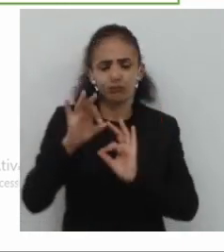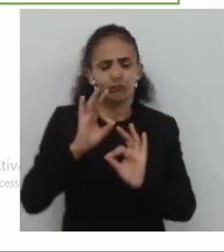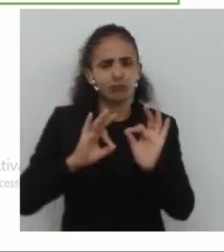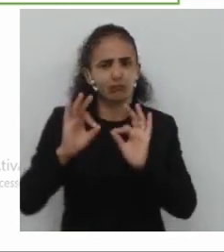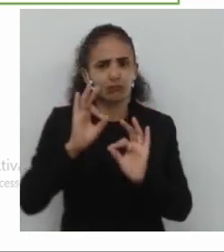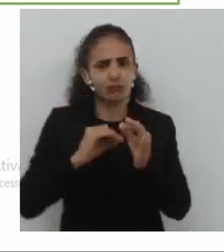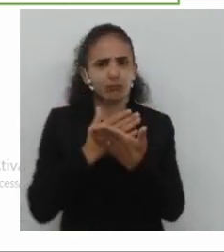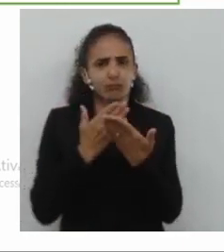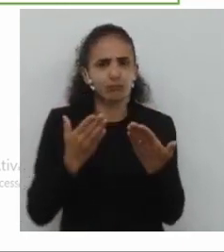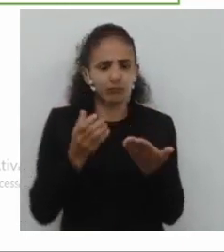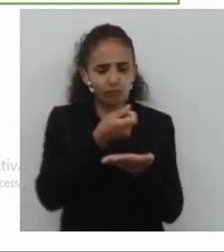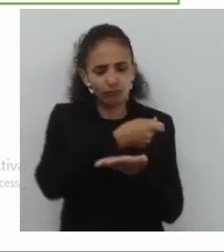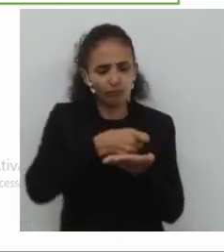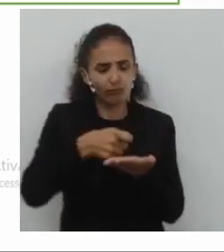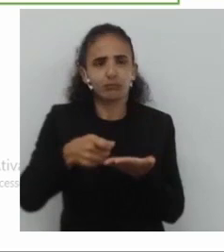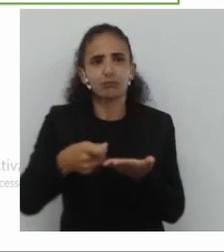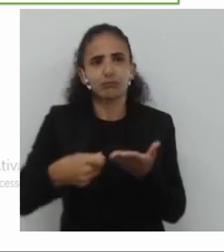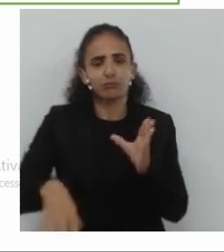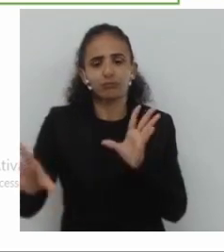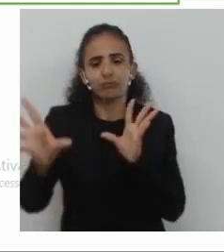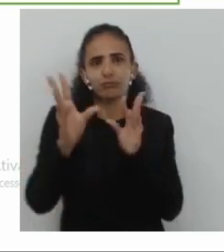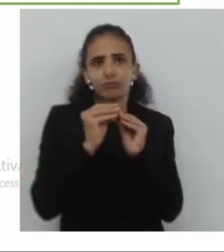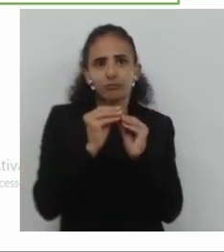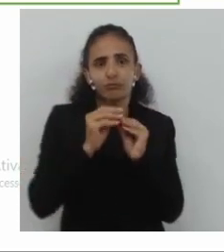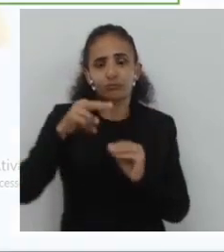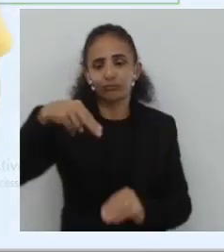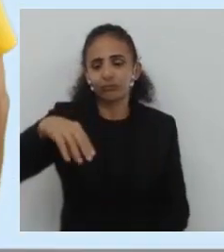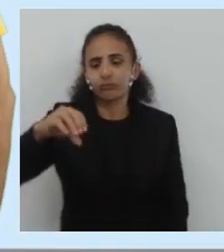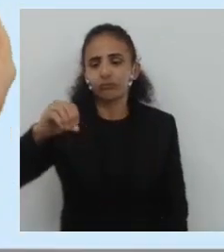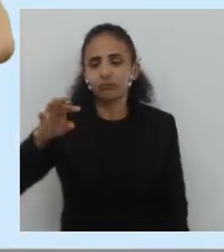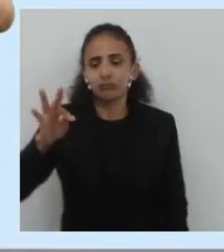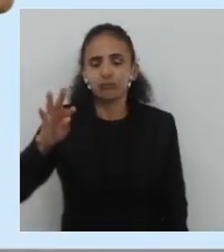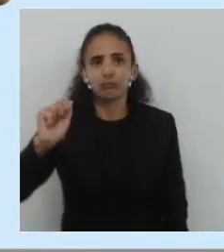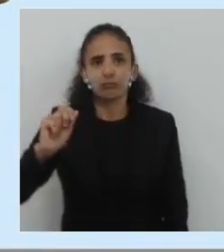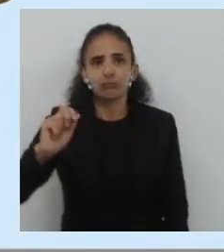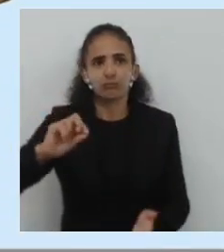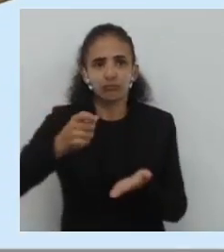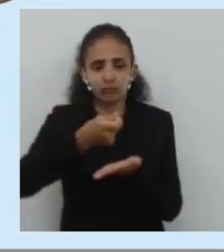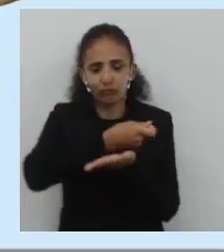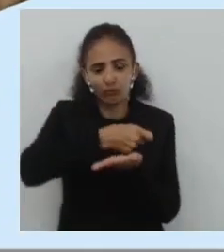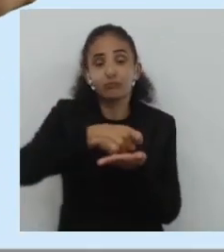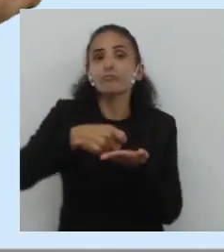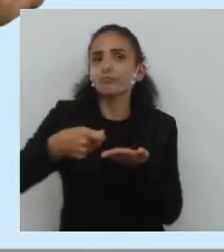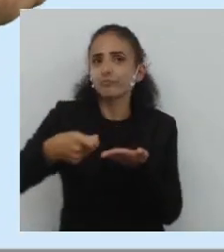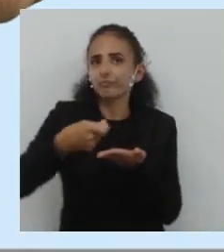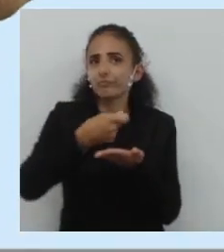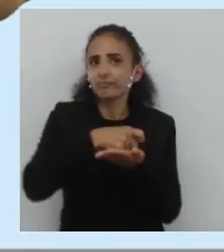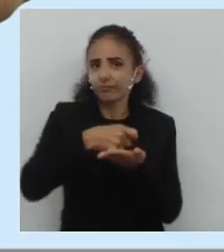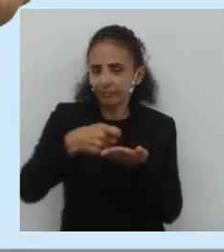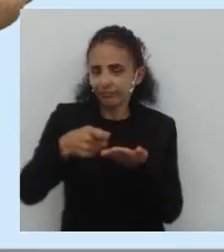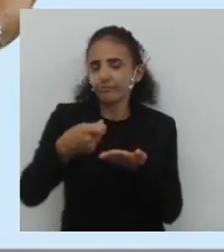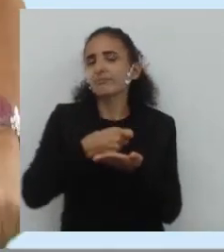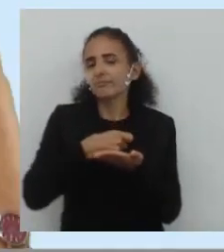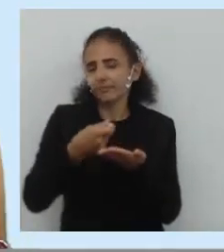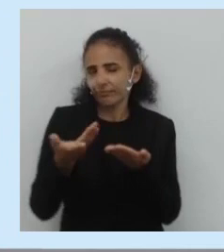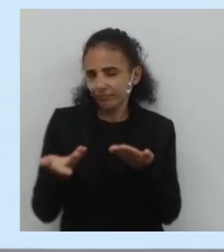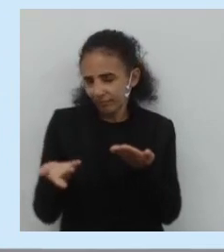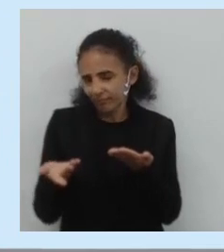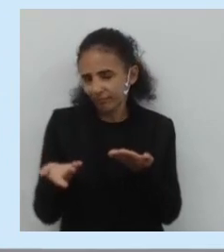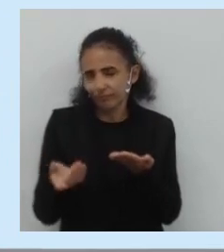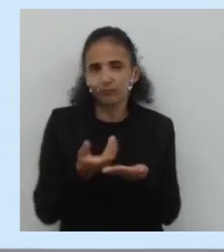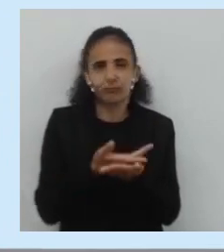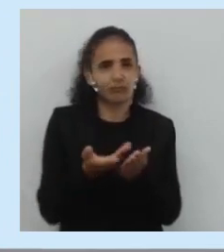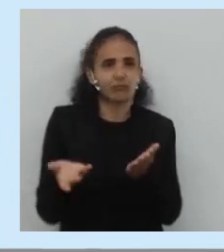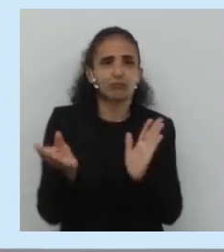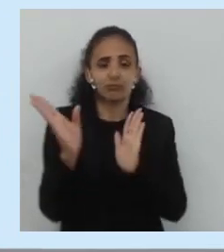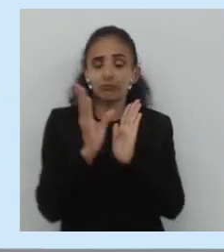tomada de nota. Resumo, quando eu falar nota, é fazer nota sobre um determinado assunto, um